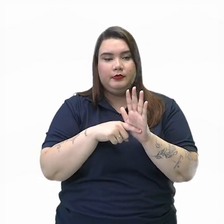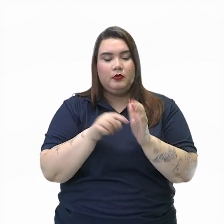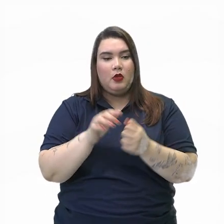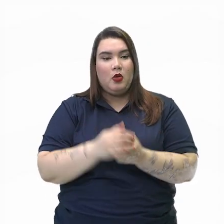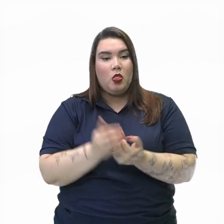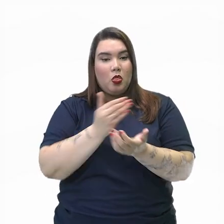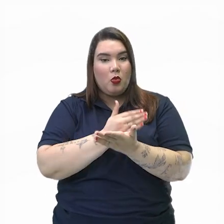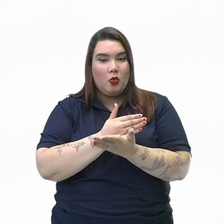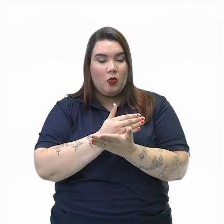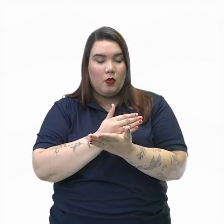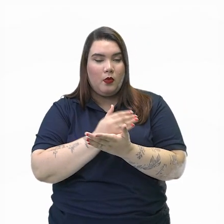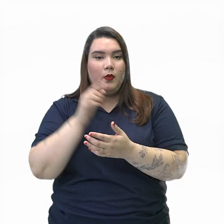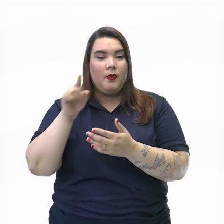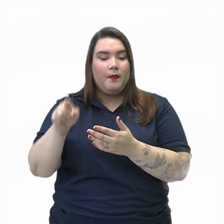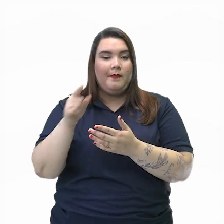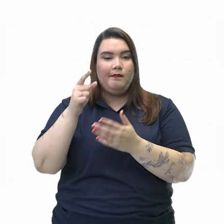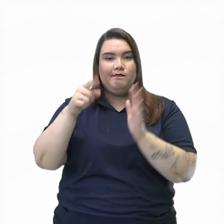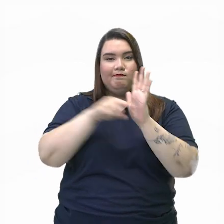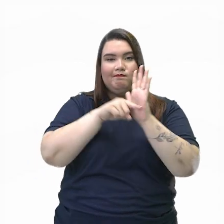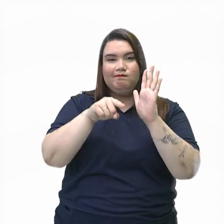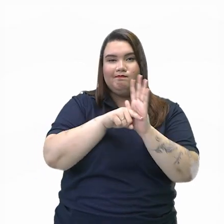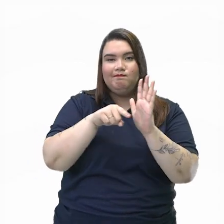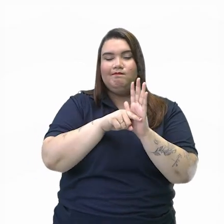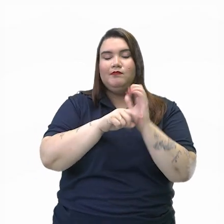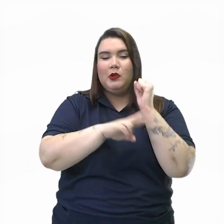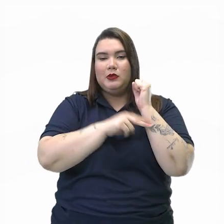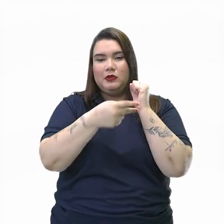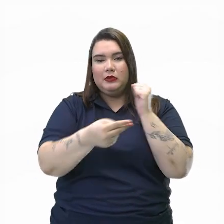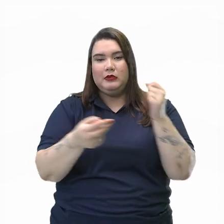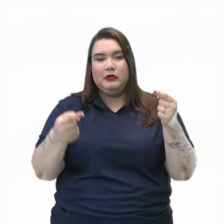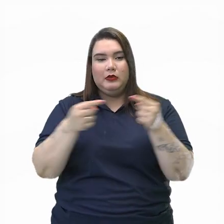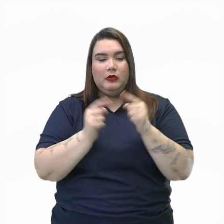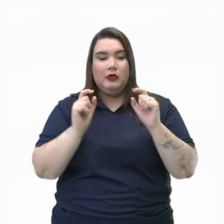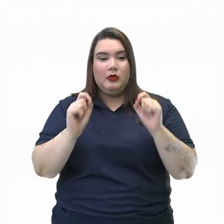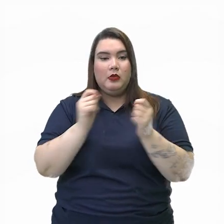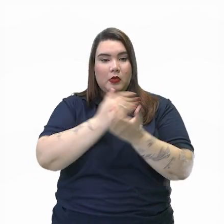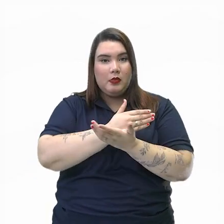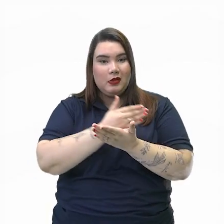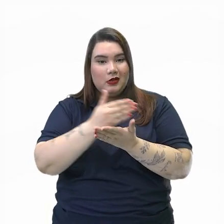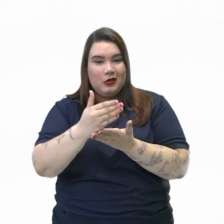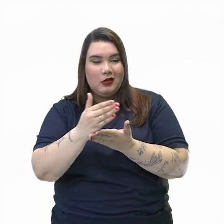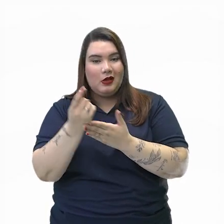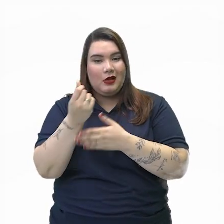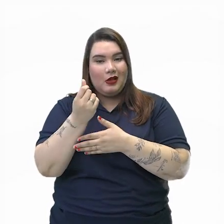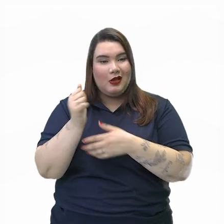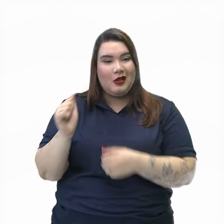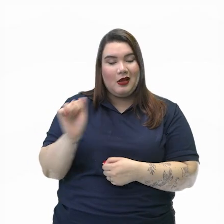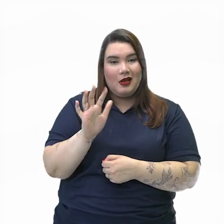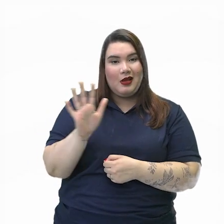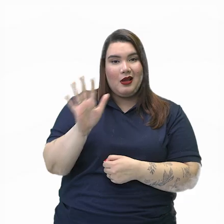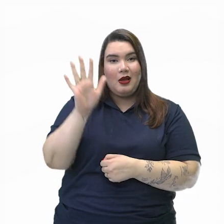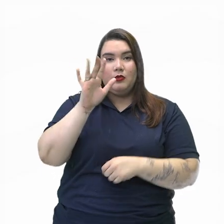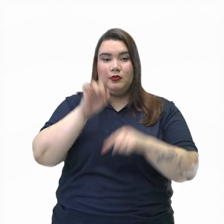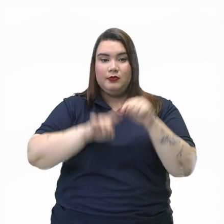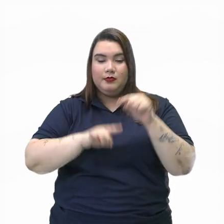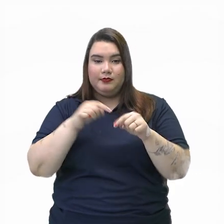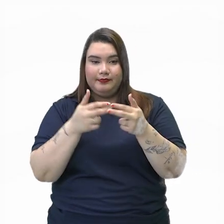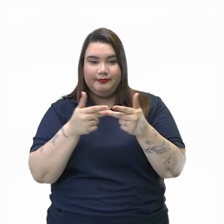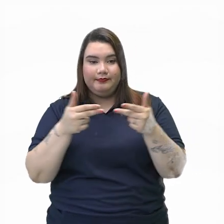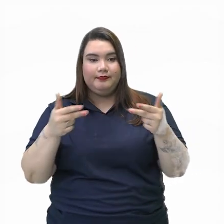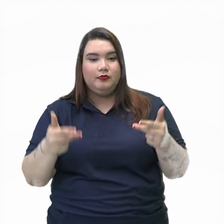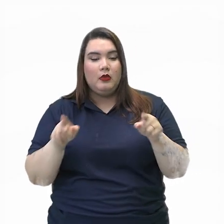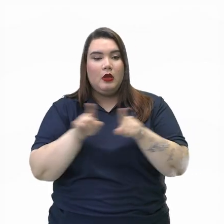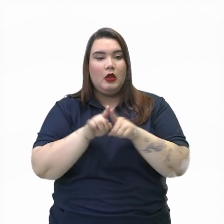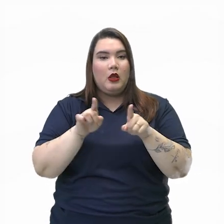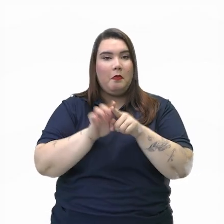Olha só, desvantagem desse tipo de energia incluem custo inicial, temos a